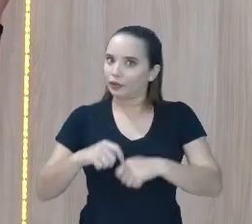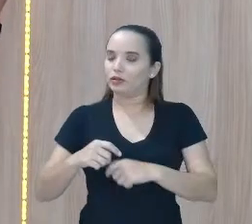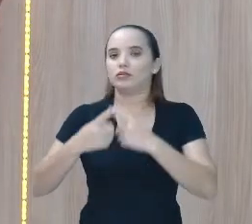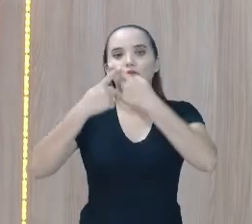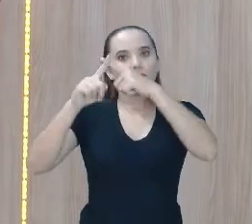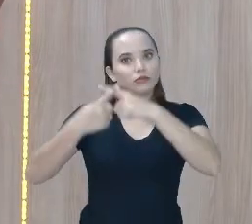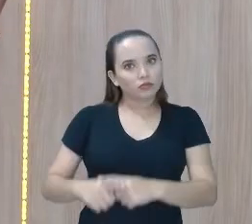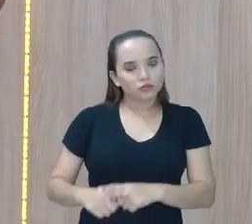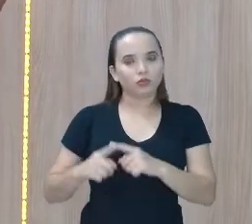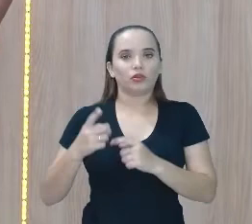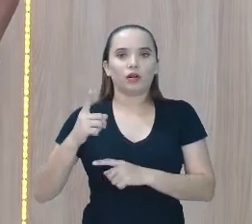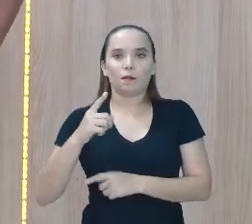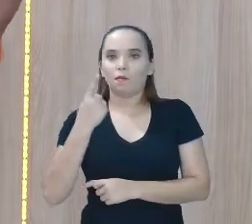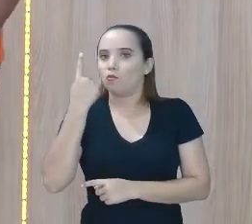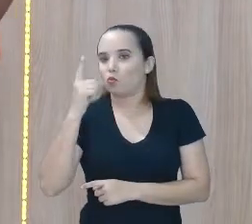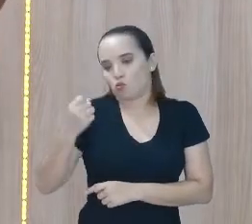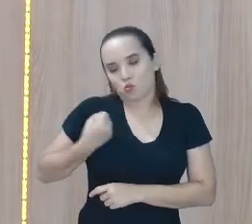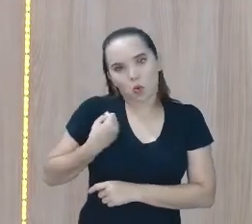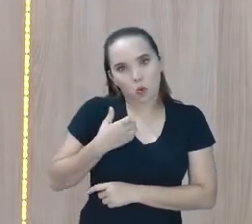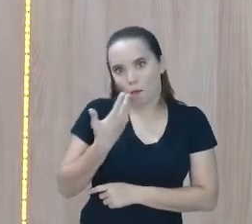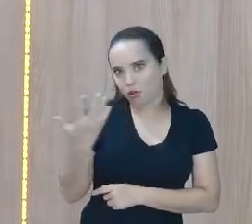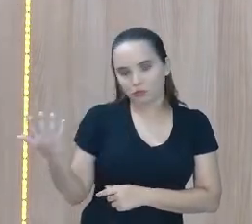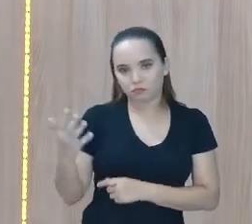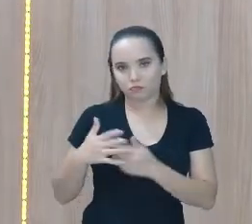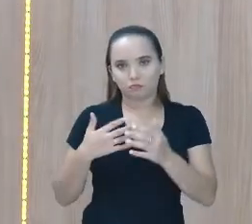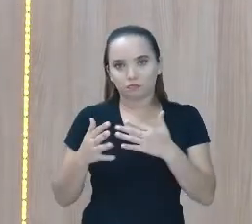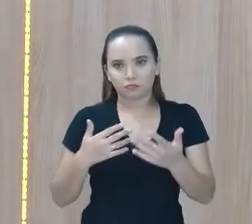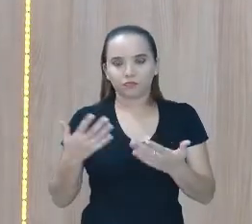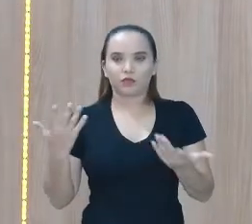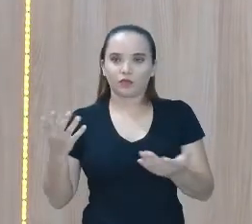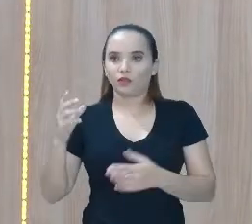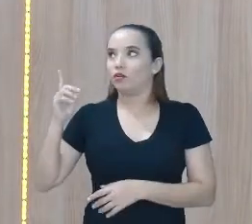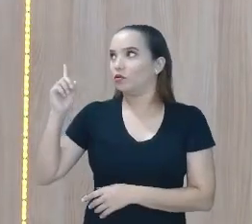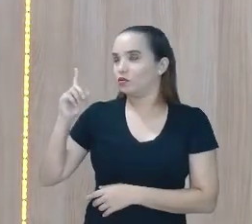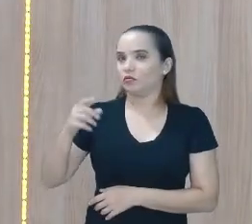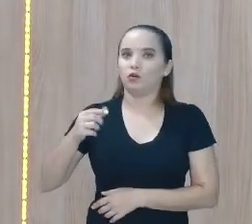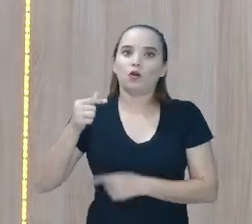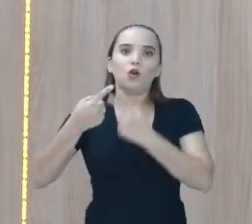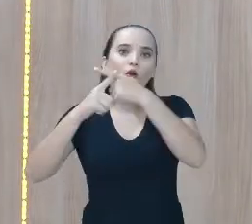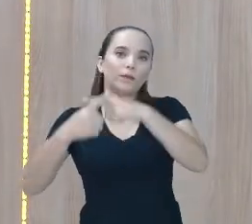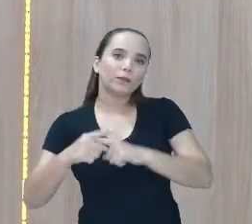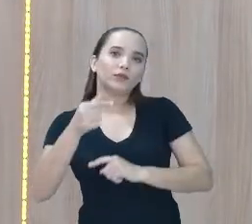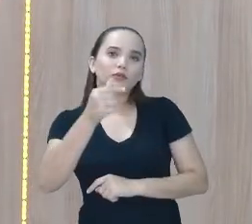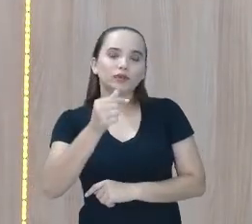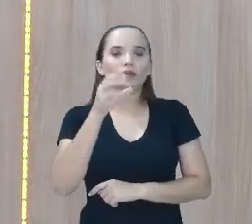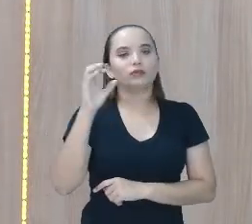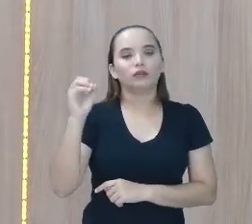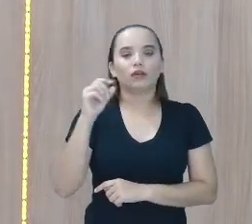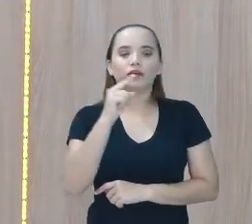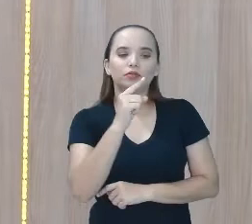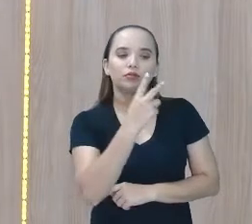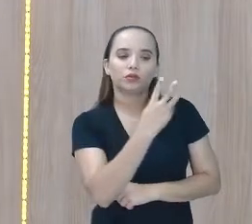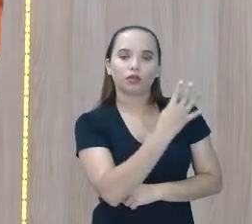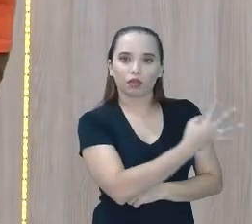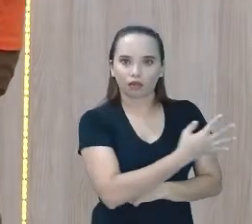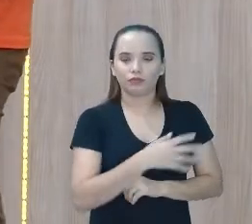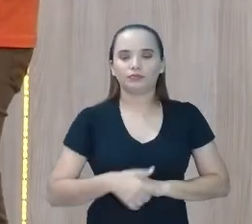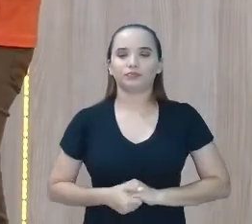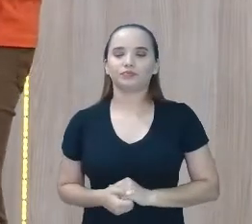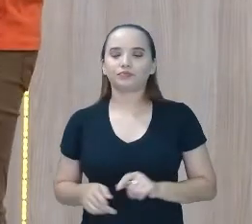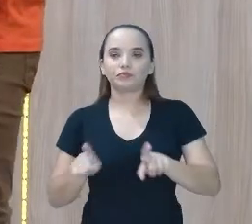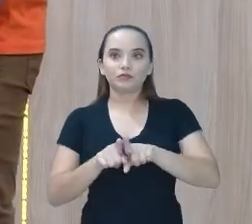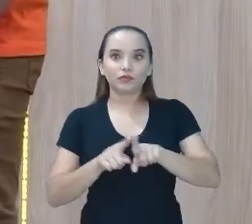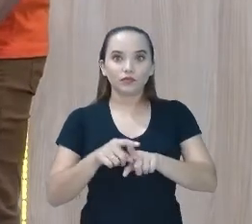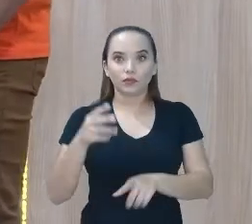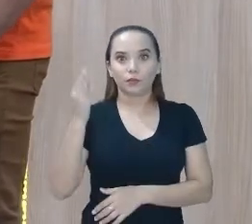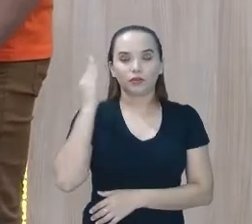número. Então, os múltiplos de 7, vamos pegar o 7 e multiplicar pelo 0, pelo 1 e assim por diante, certo? A gente viu